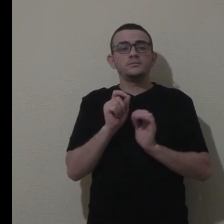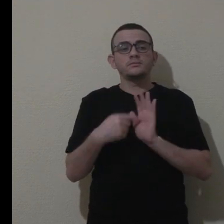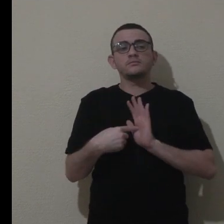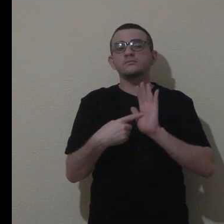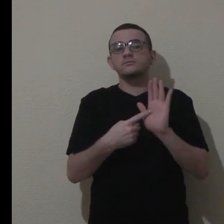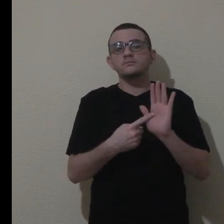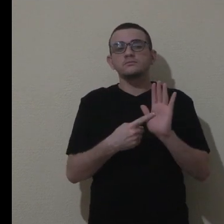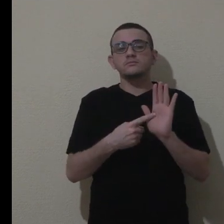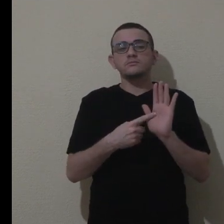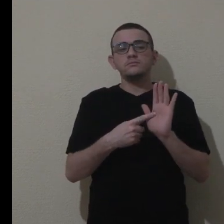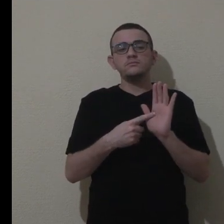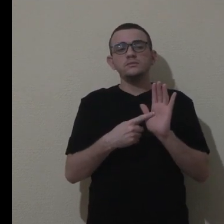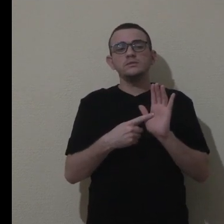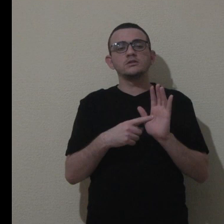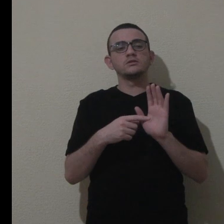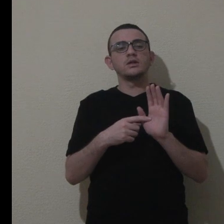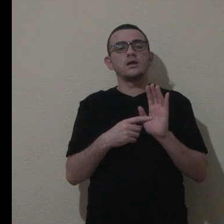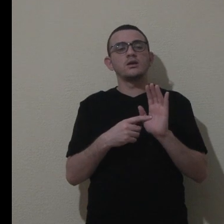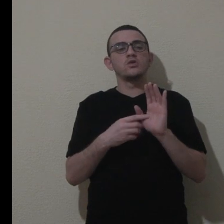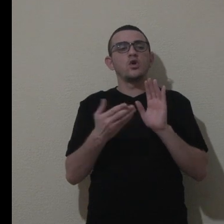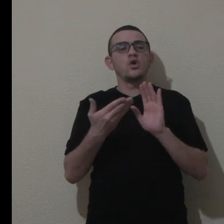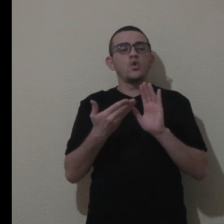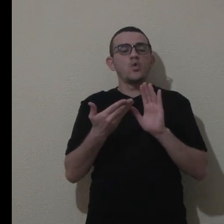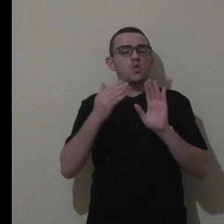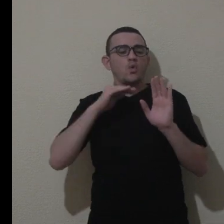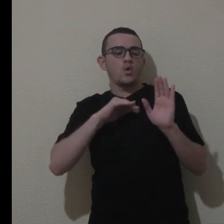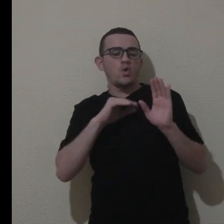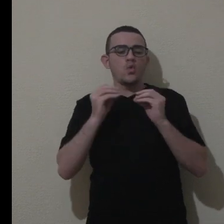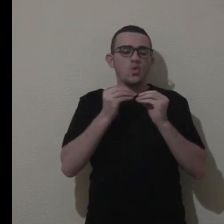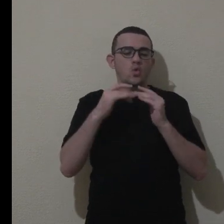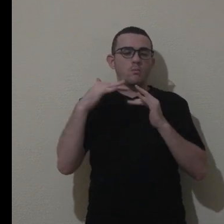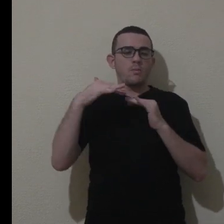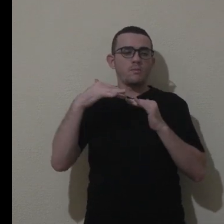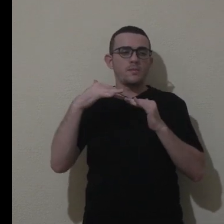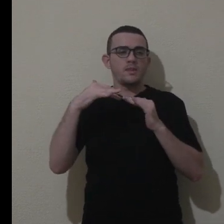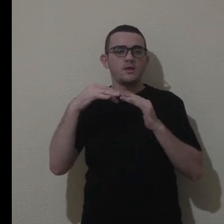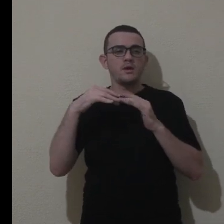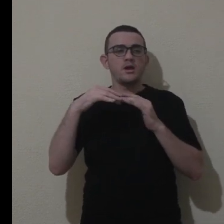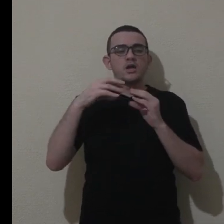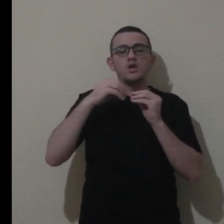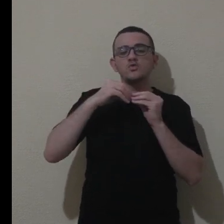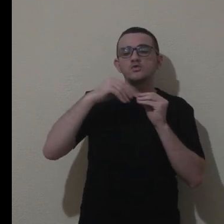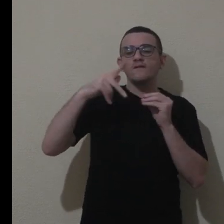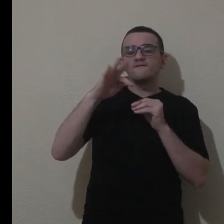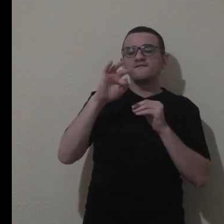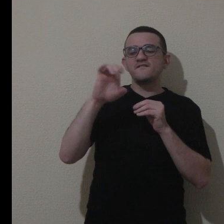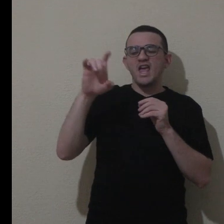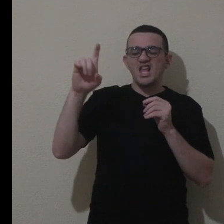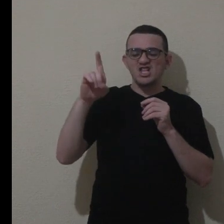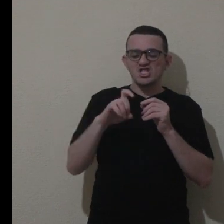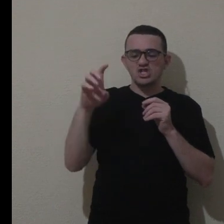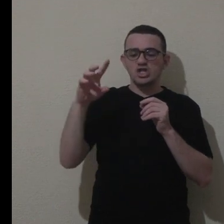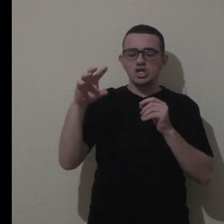e mostra, digamos, na parte mais externa, que é o corte, os neurônios e os feixes que